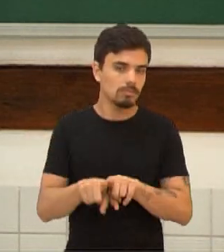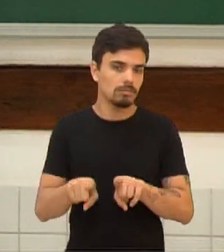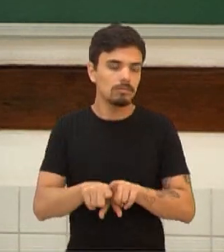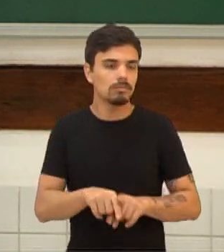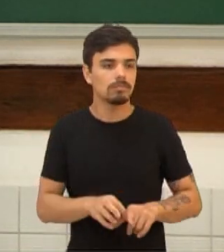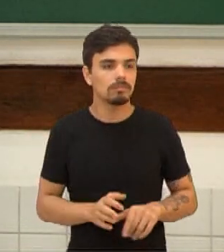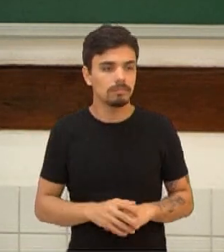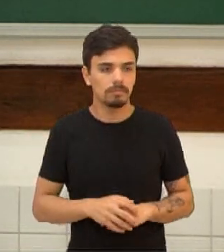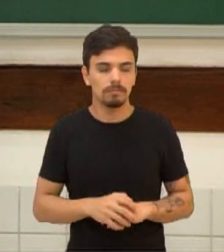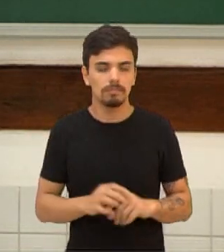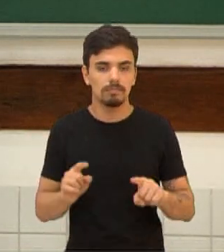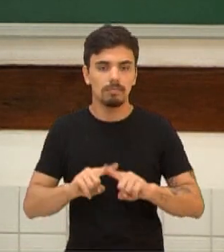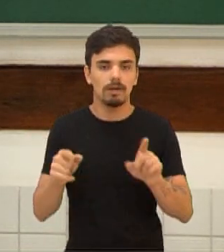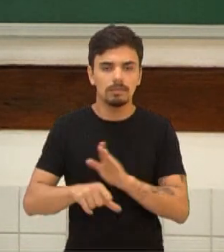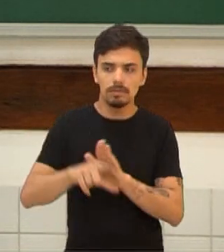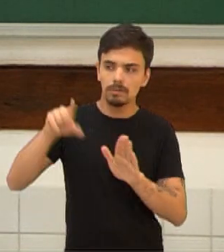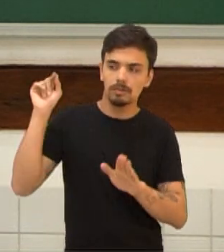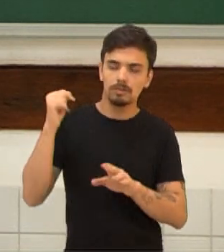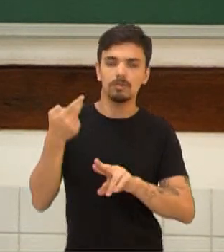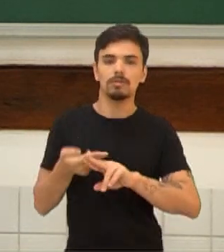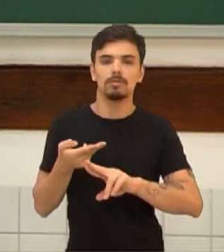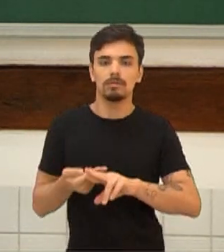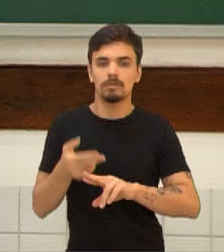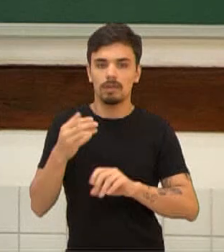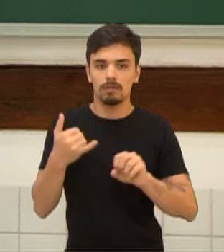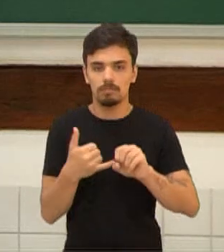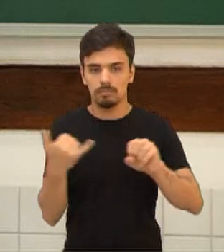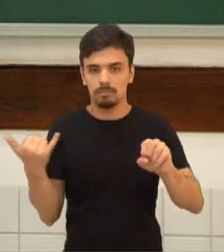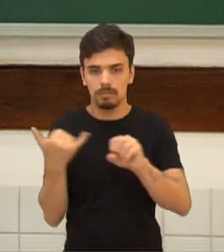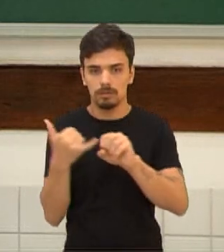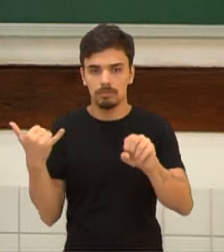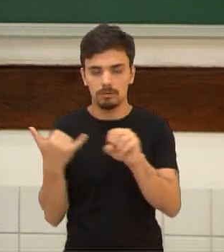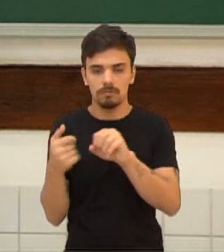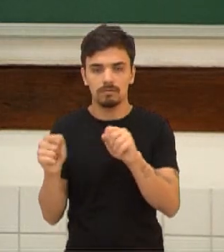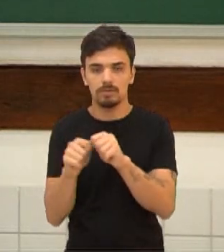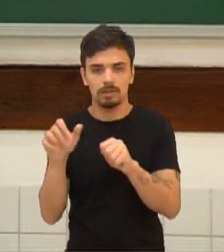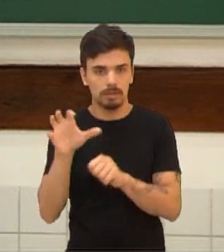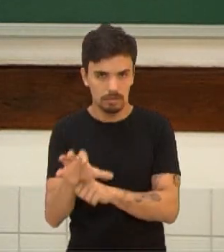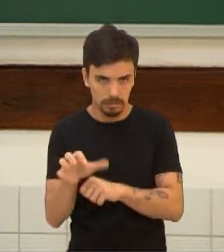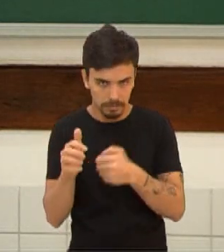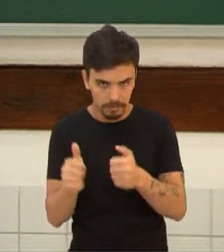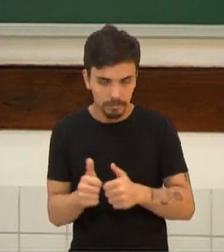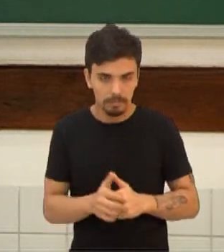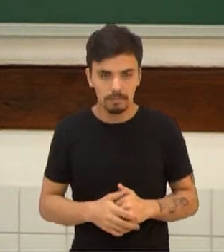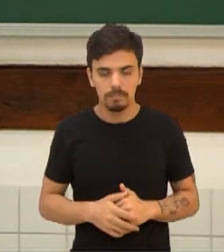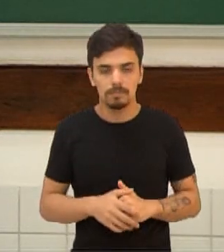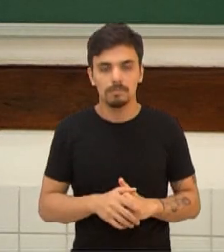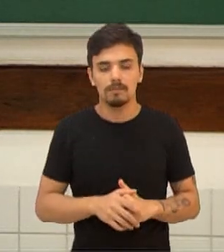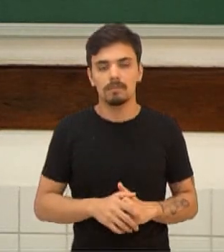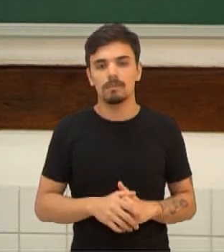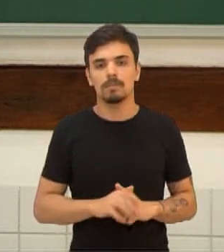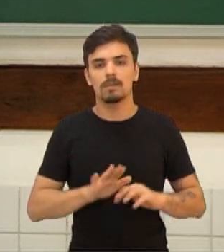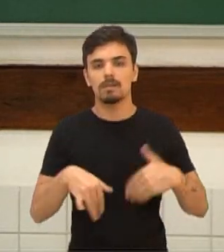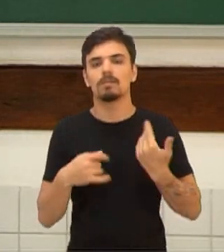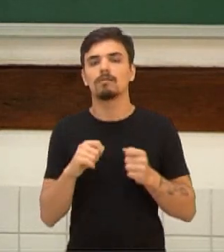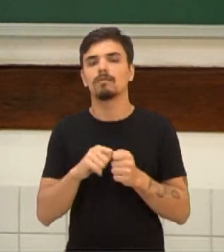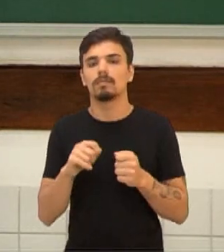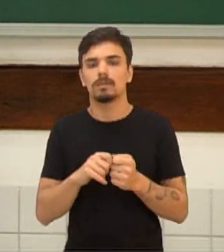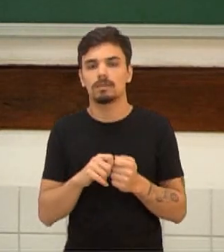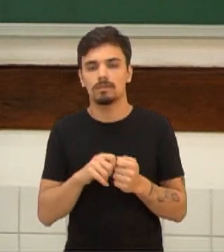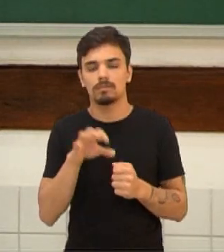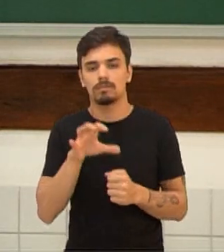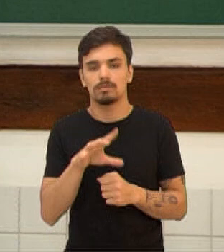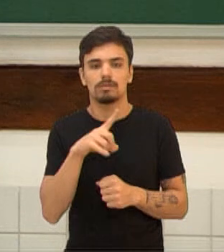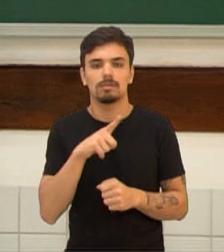mas antigamente se usava os capacitores para fazer essa temporização. Okay? Então, fazendo essa temporização, tenho